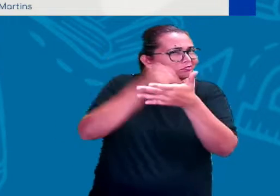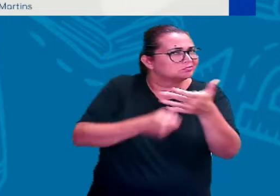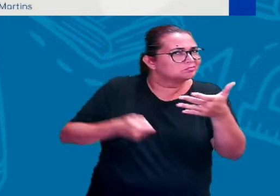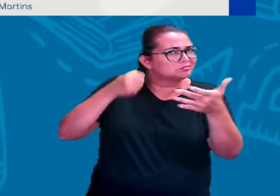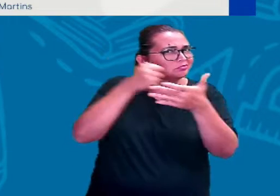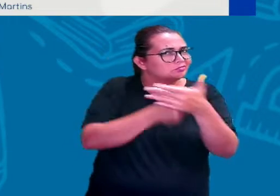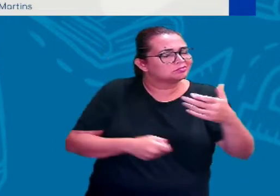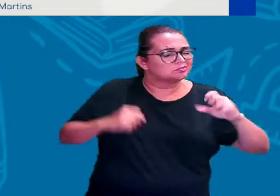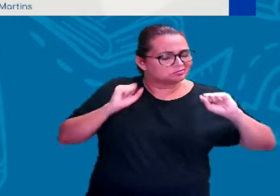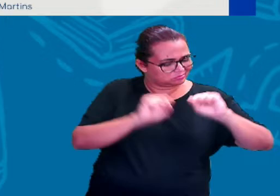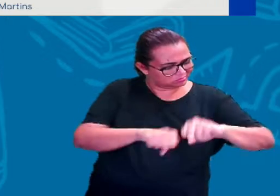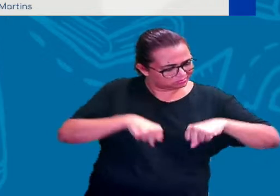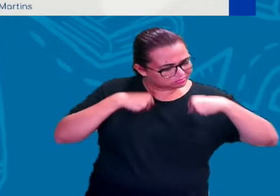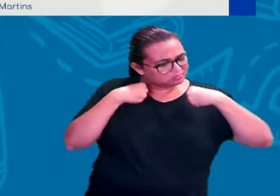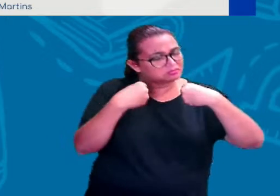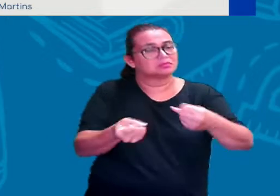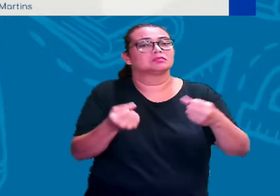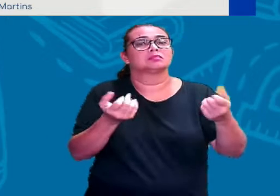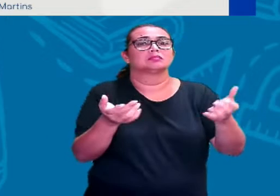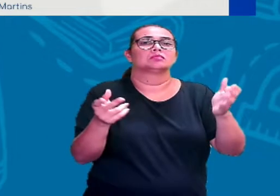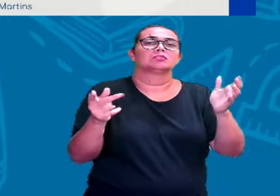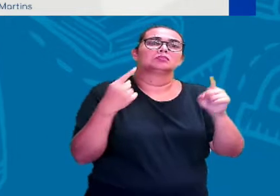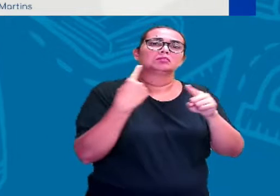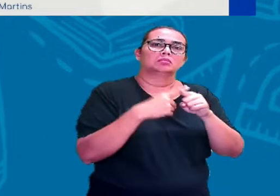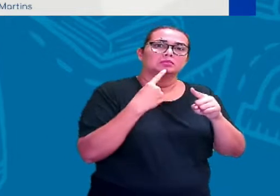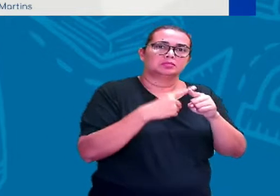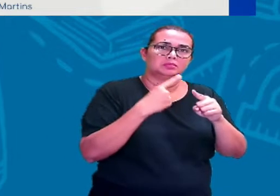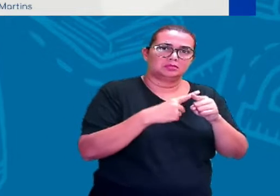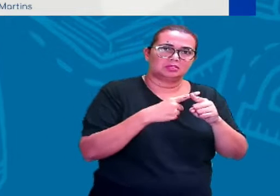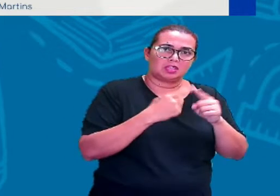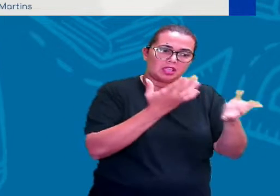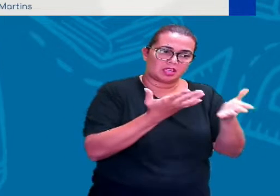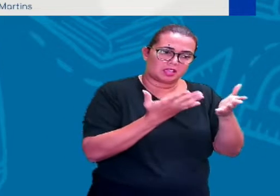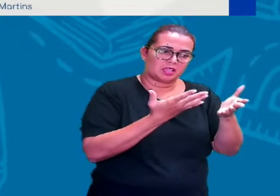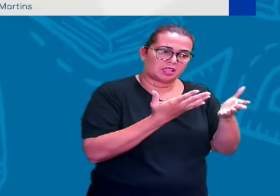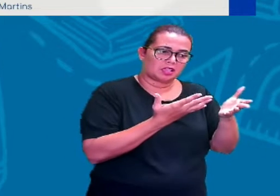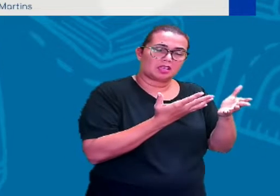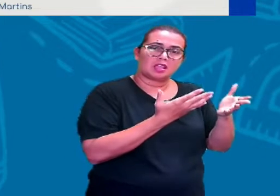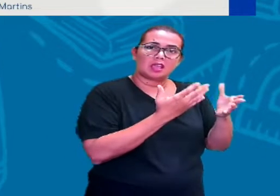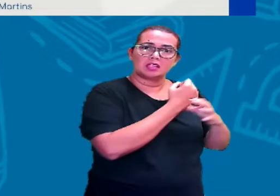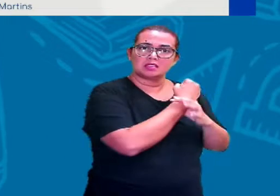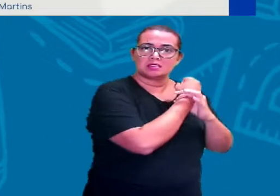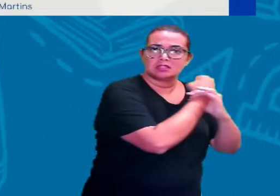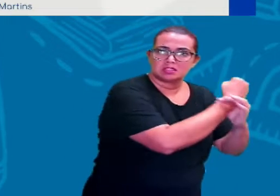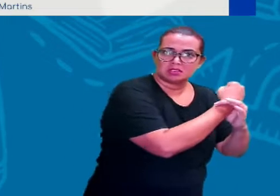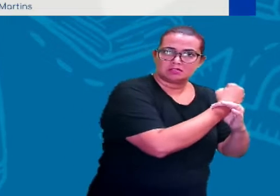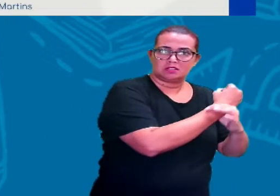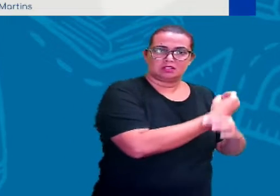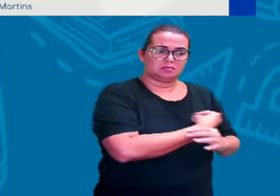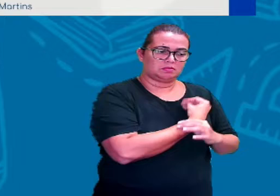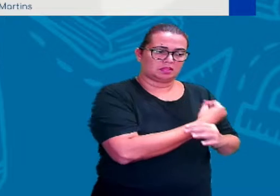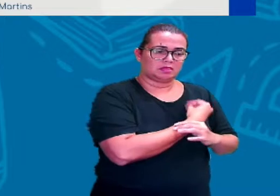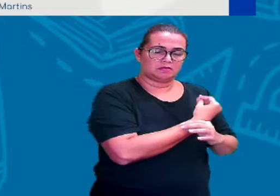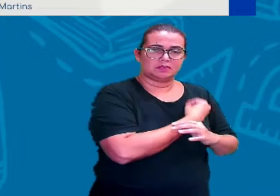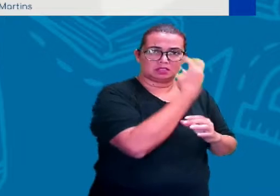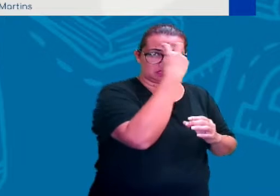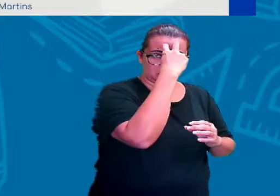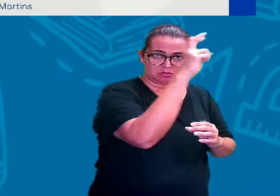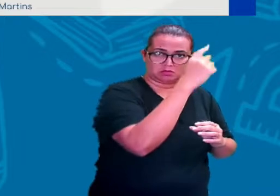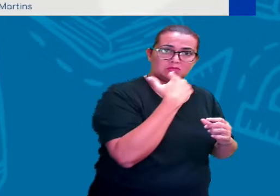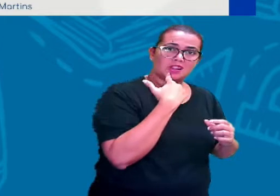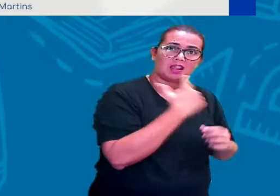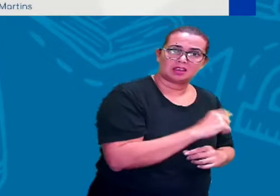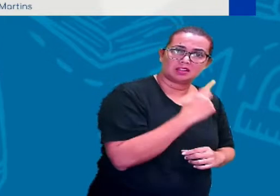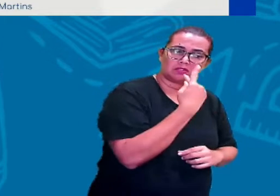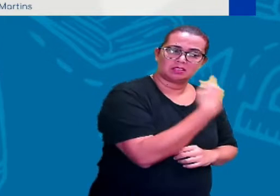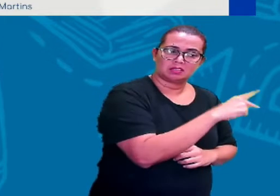risco de perderem a sua história, a sua identidade, a sua cultura, sua língua, o seu modo de vida, porque não tem